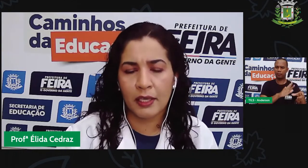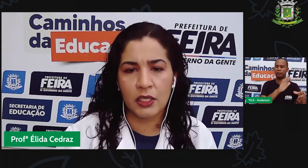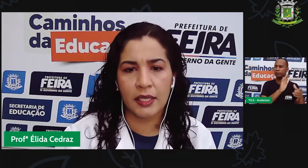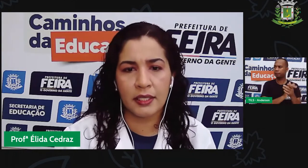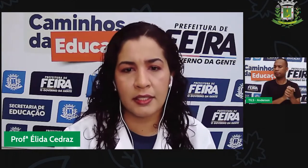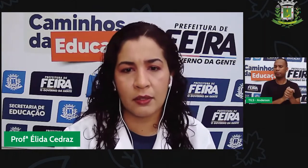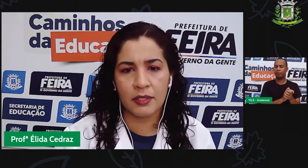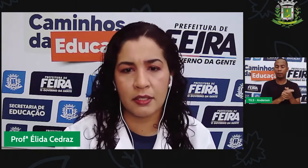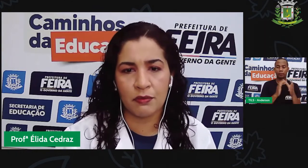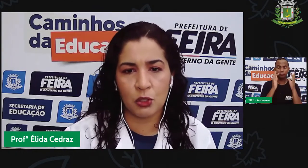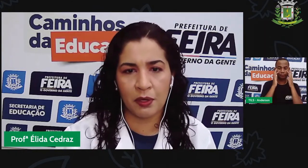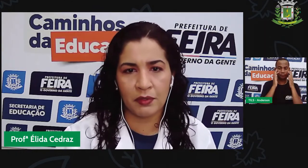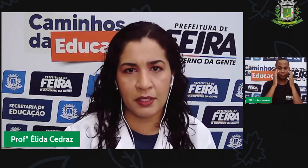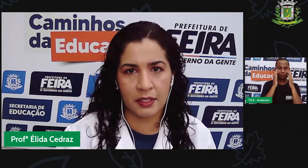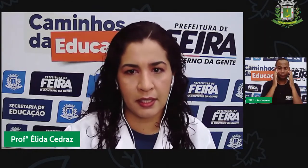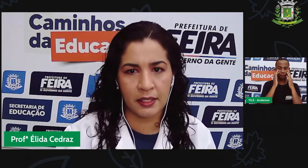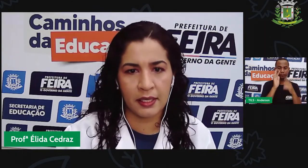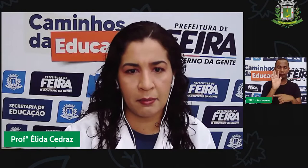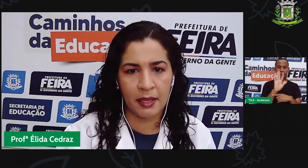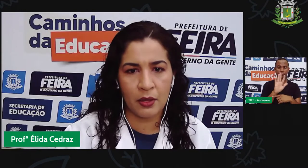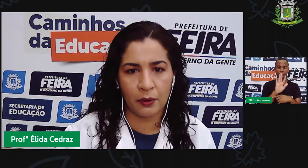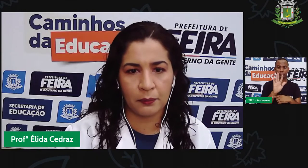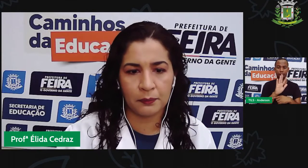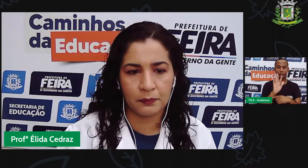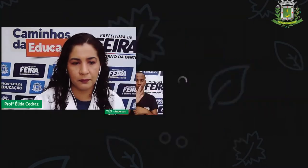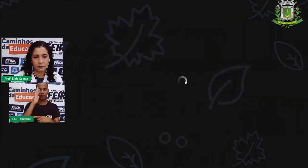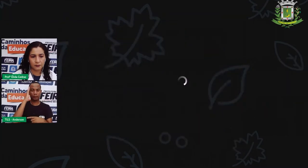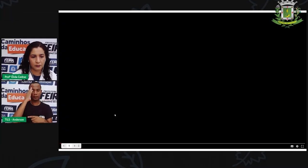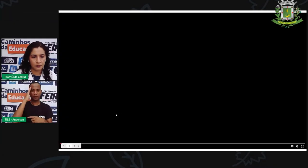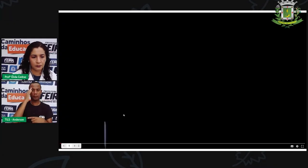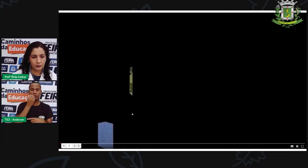Prestei atenção nesse vídeo para vocês entenderem melhor.